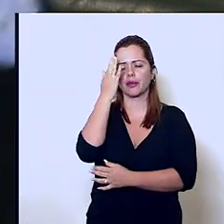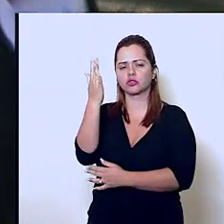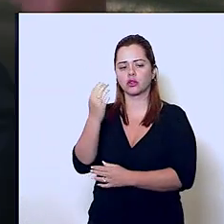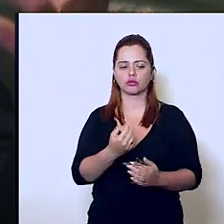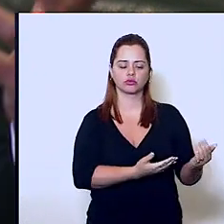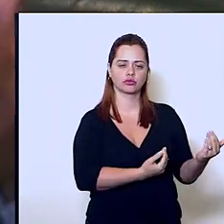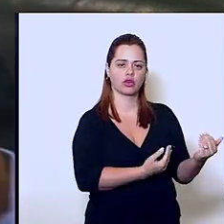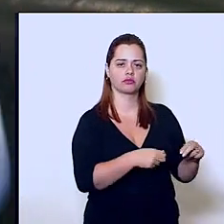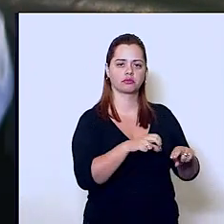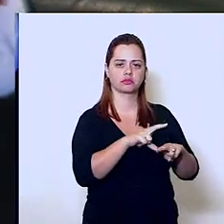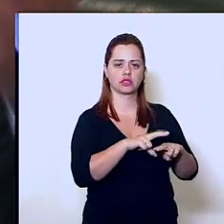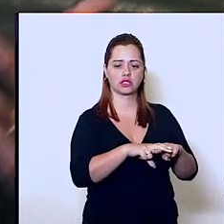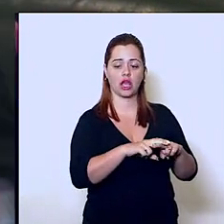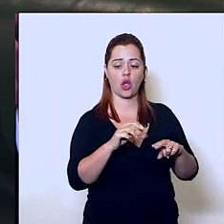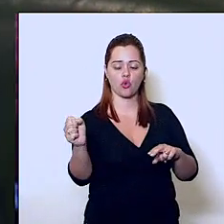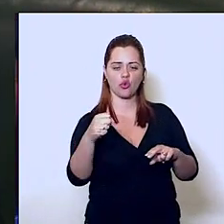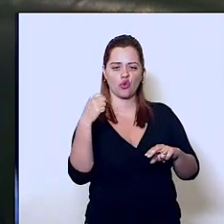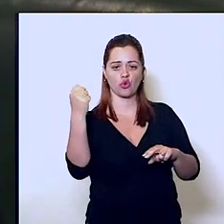de um grande personagem desse, e ele está ali